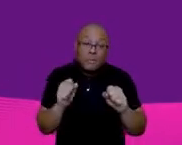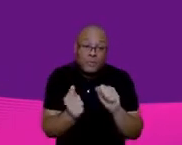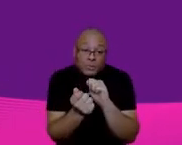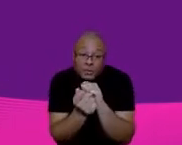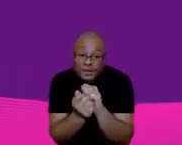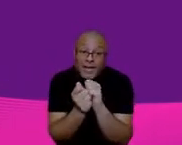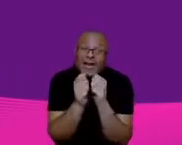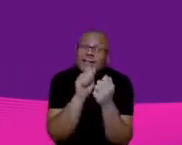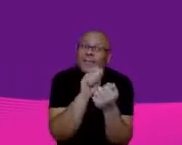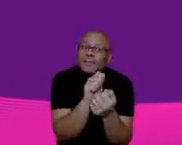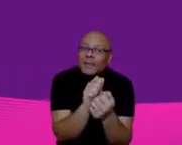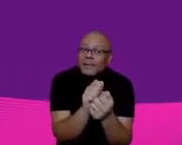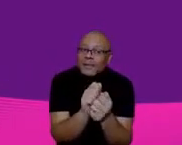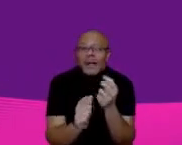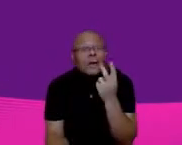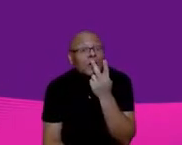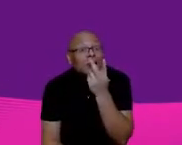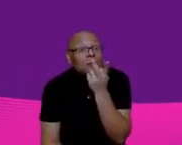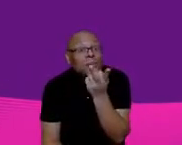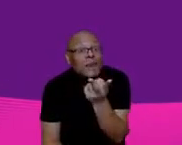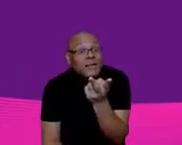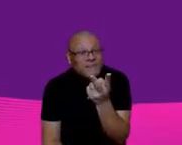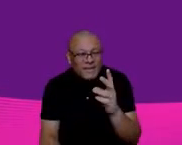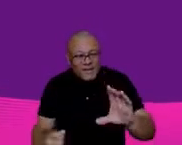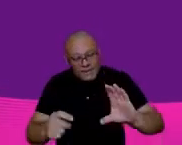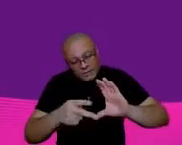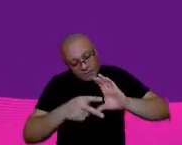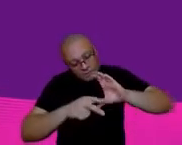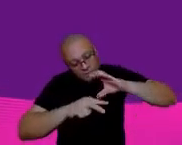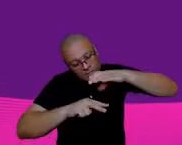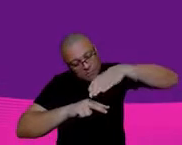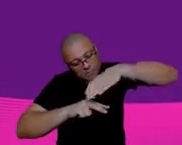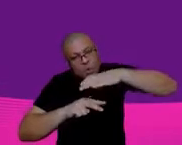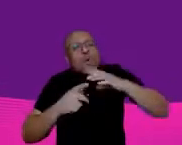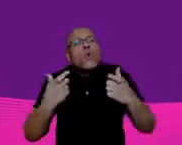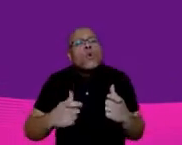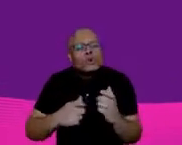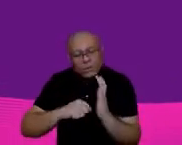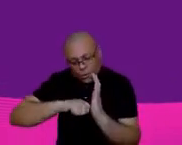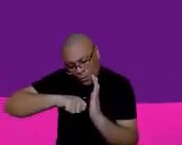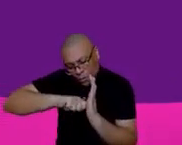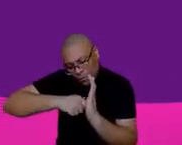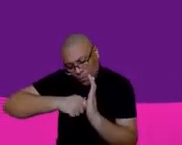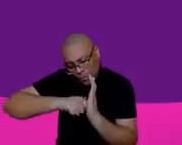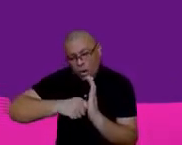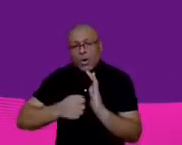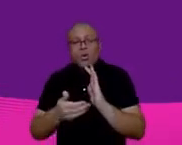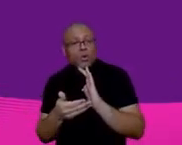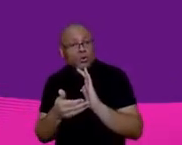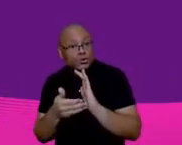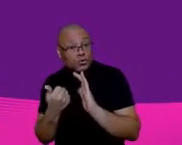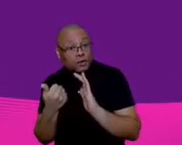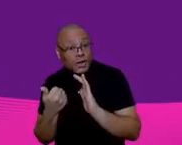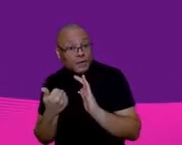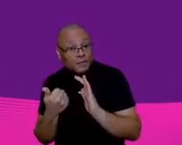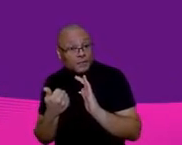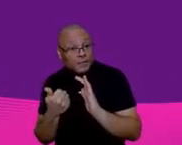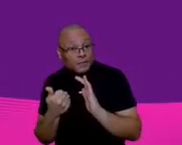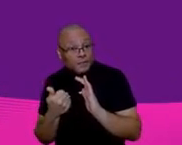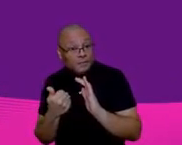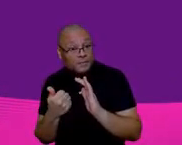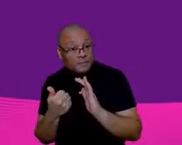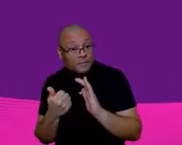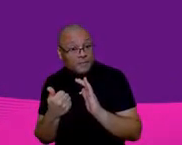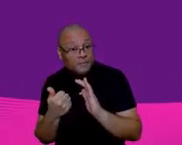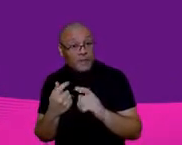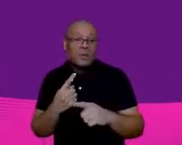para ver na tomografia onde está o parafuso. Então, eu posso tirá-lo da frente, porque, obviamente,